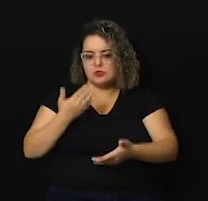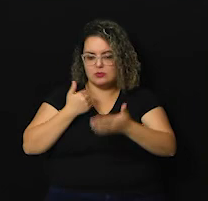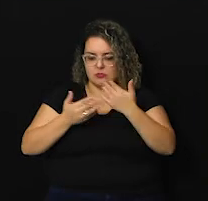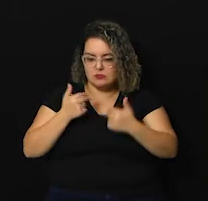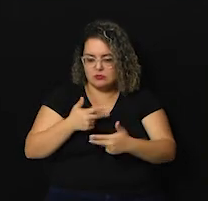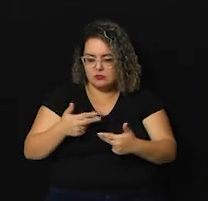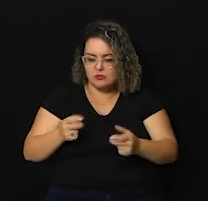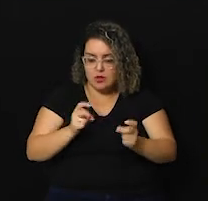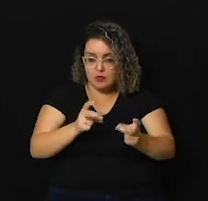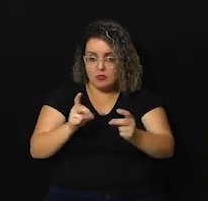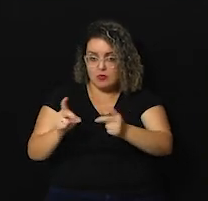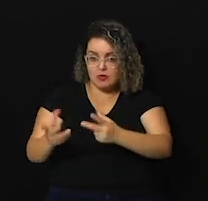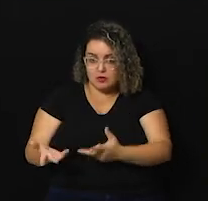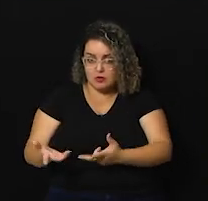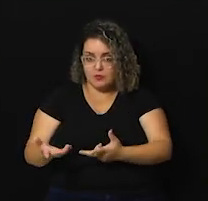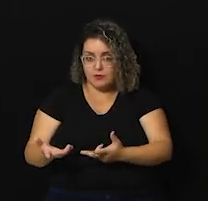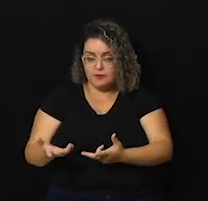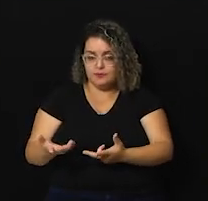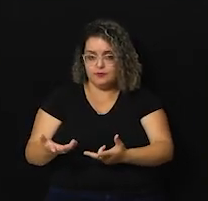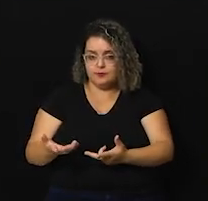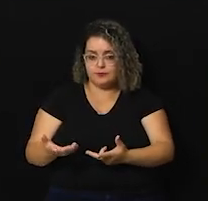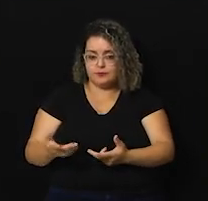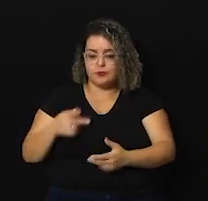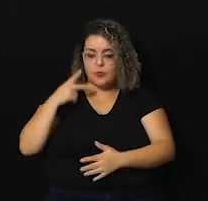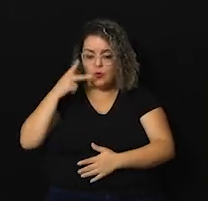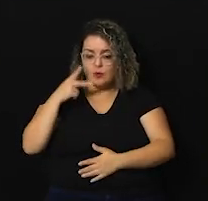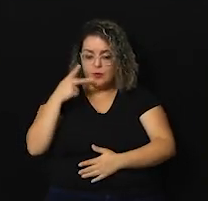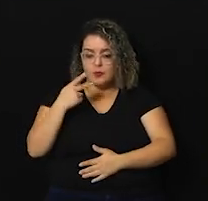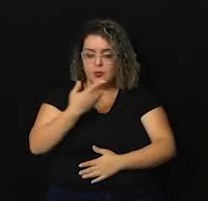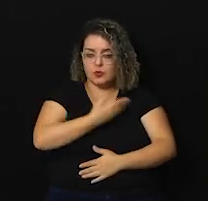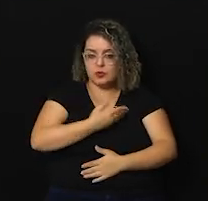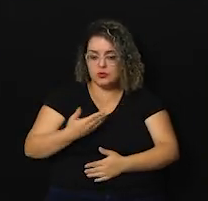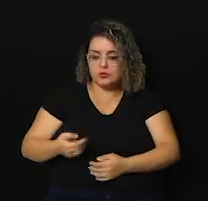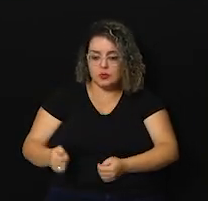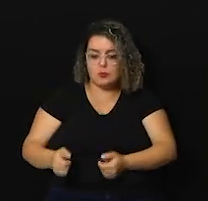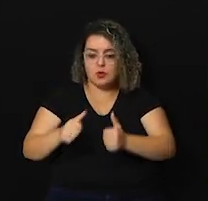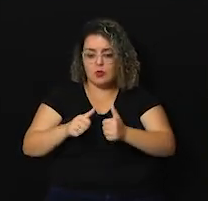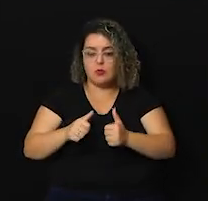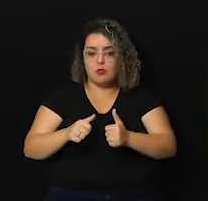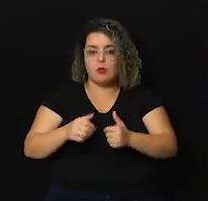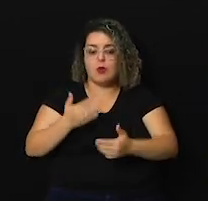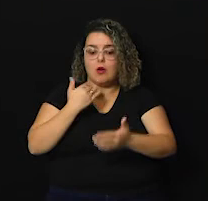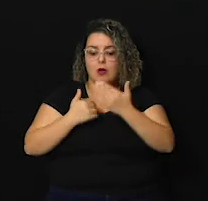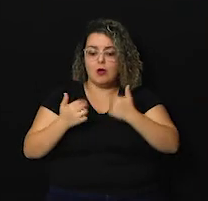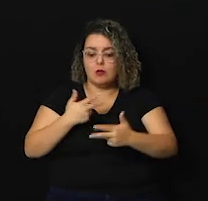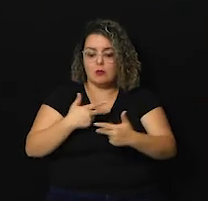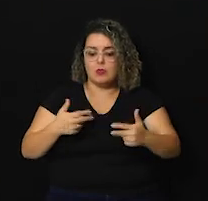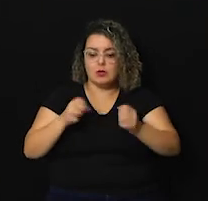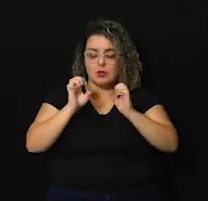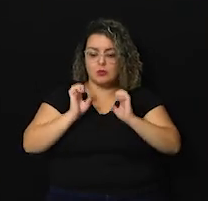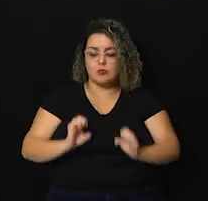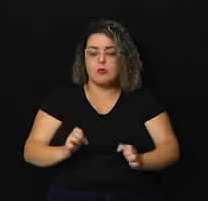alimentação. Nós temos que ter uma política que privilegie a alimentação com uma ética,